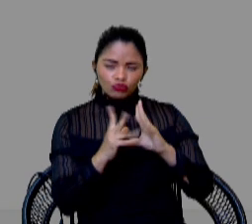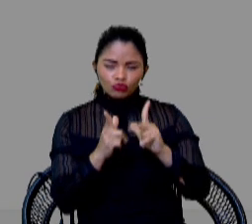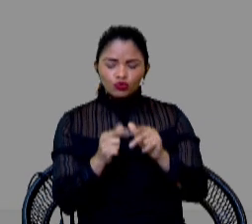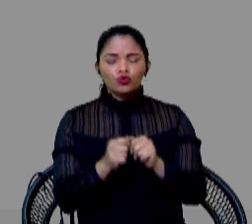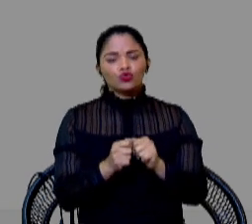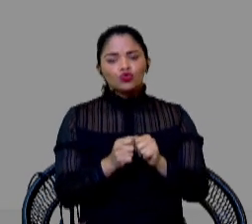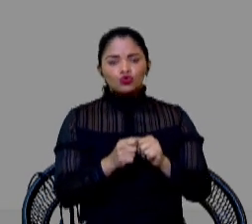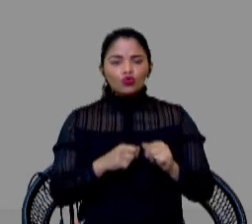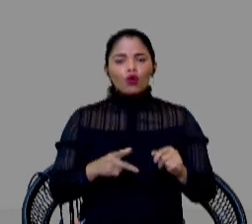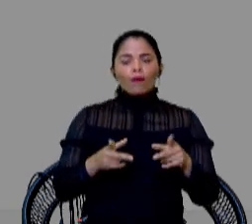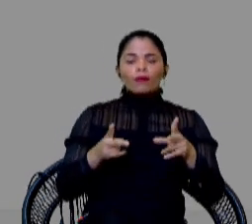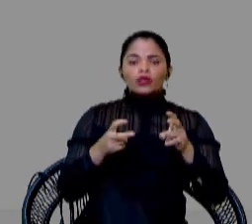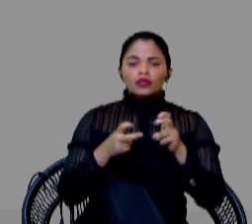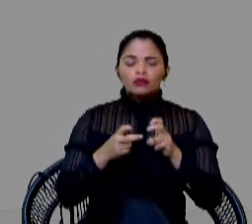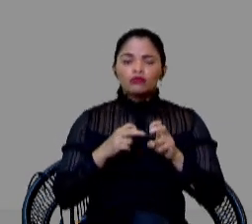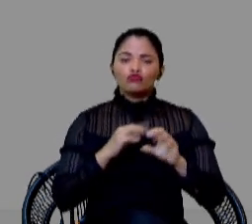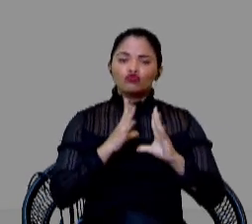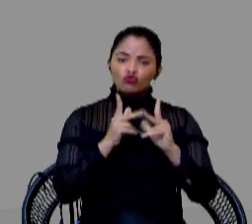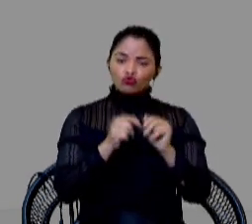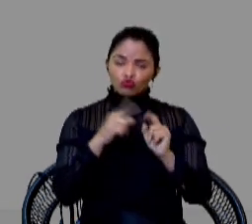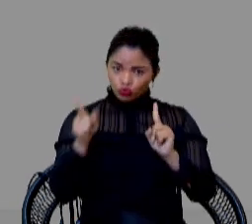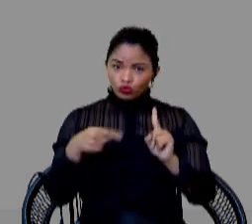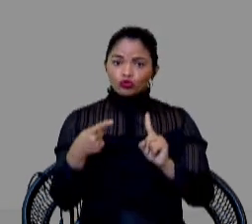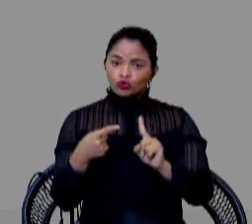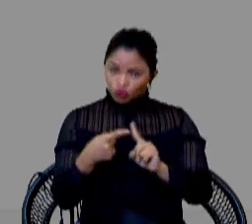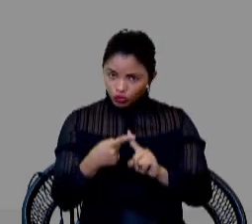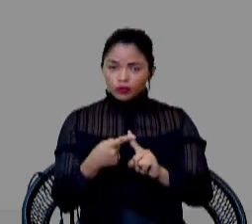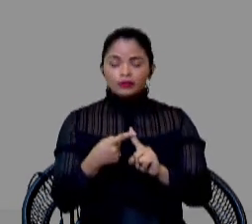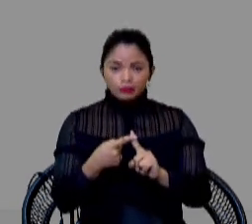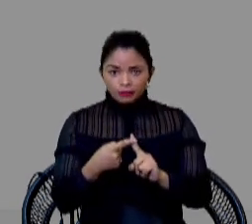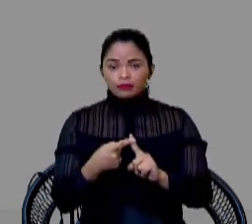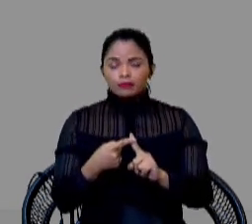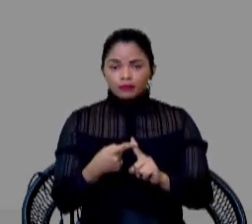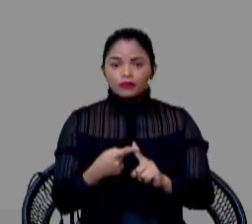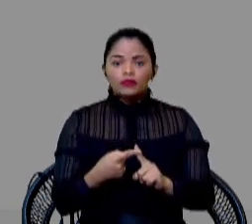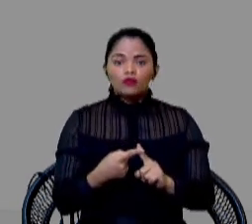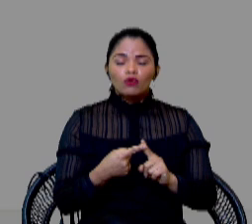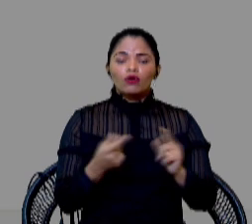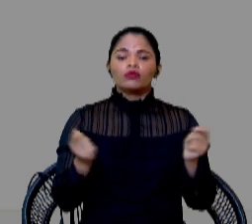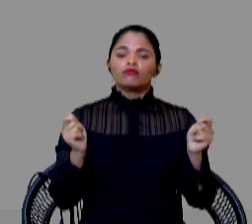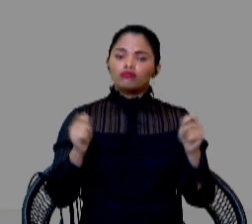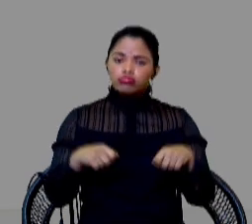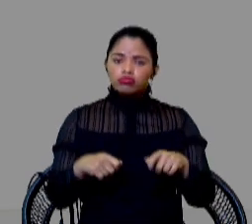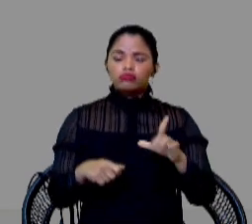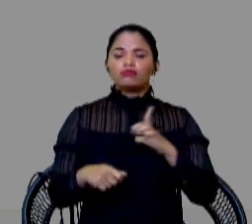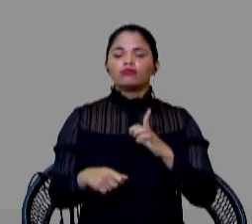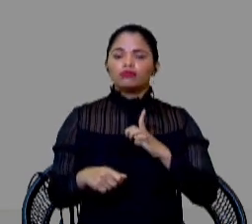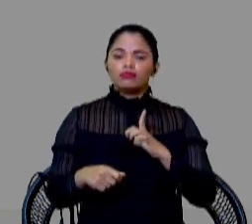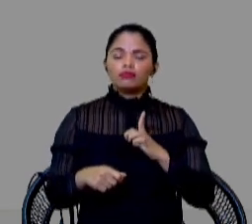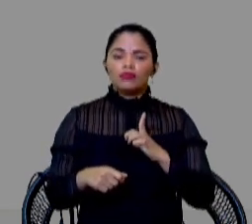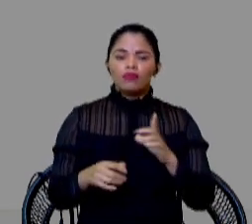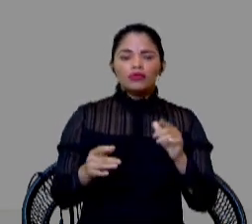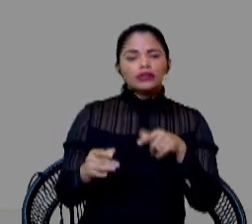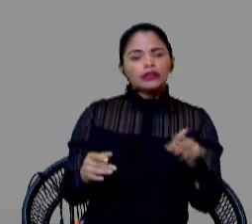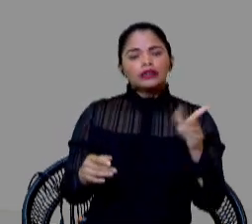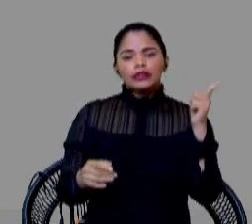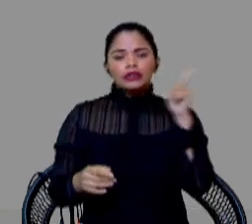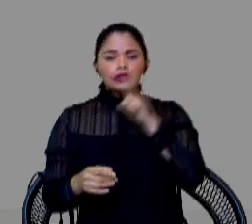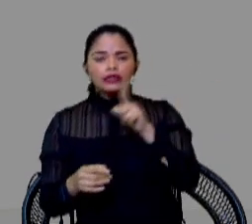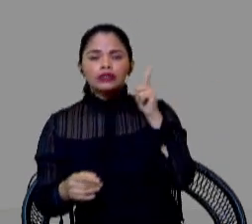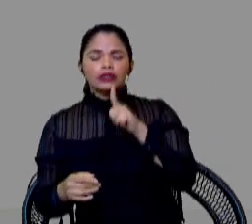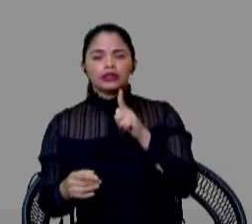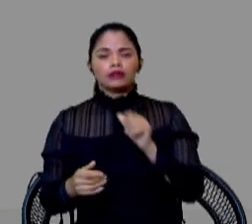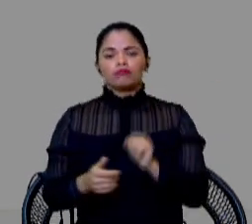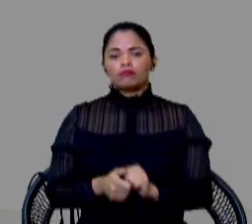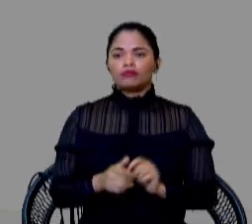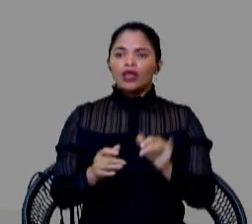percebam, pessoal, que todos esses objetivos nada mais são do que potenciais para você chegar no seu objetivo